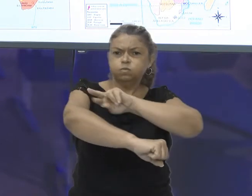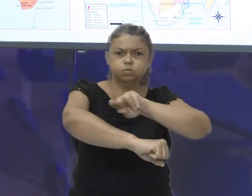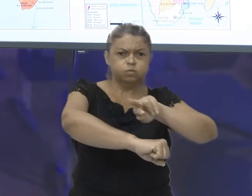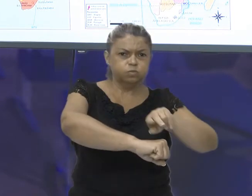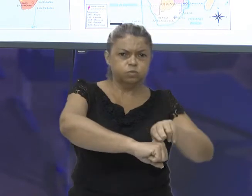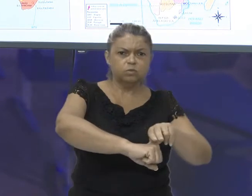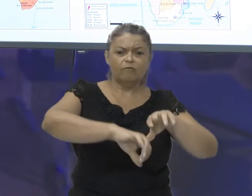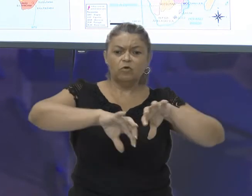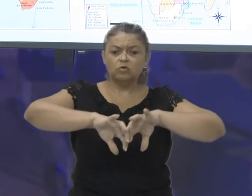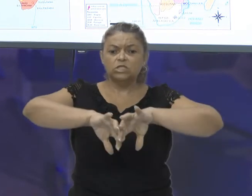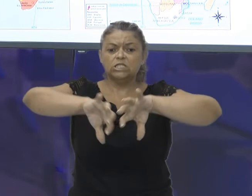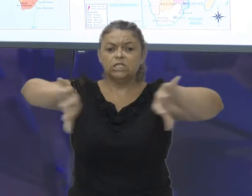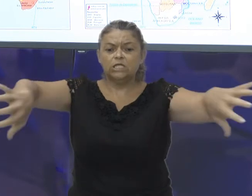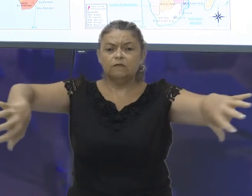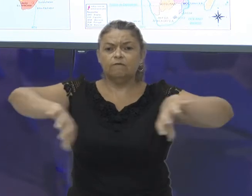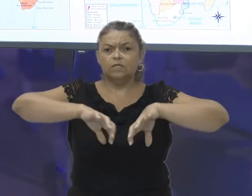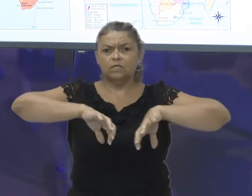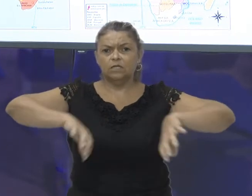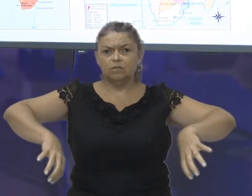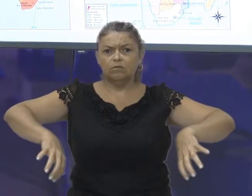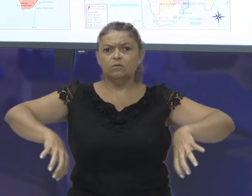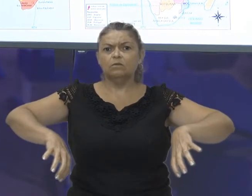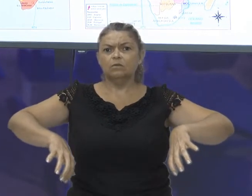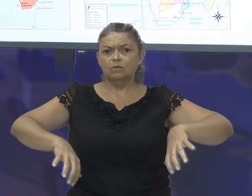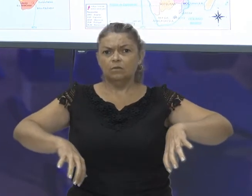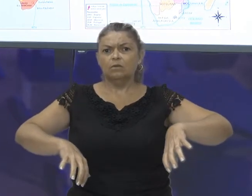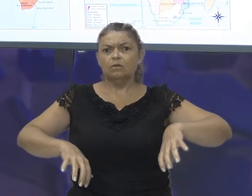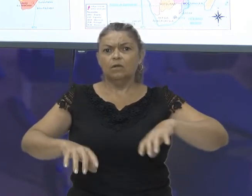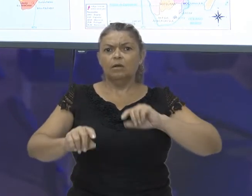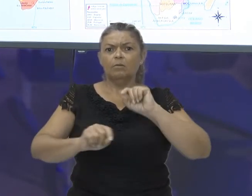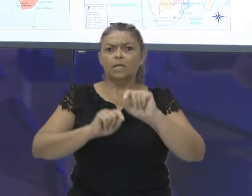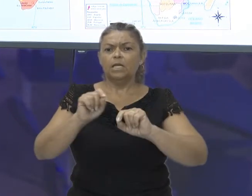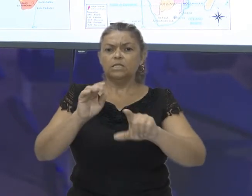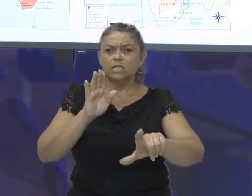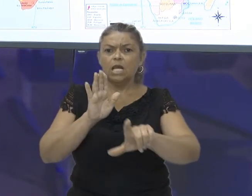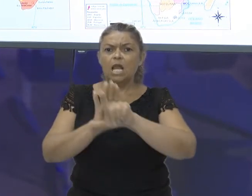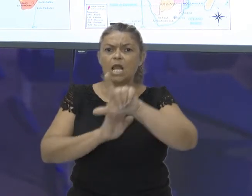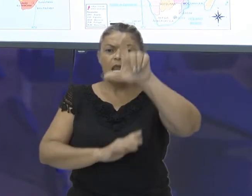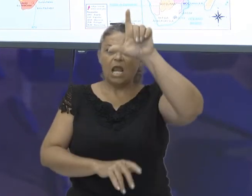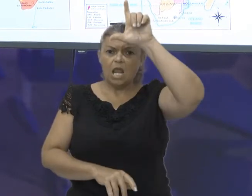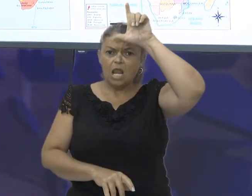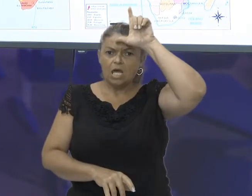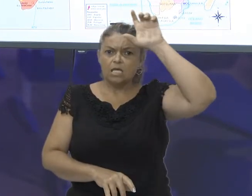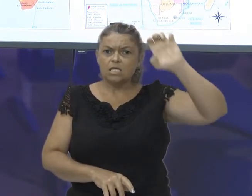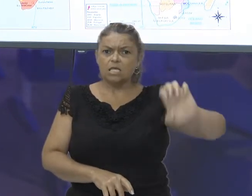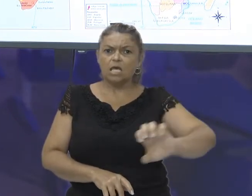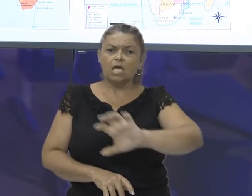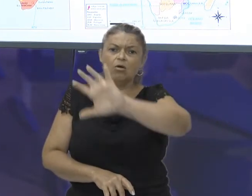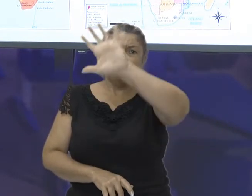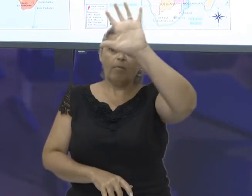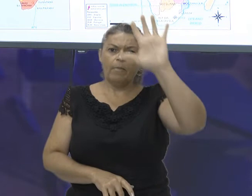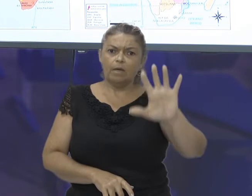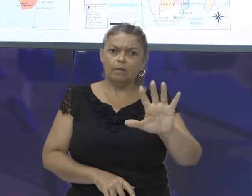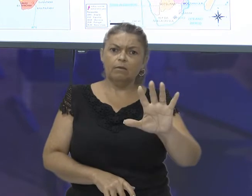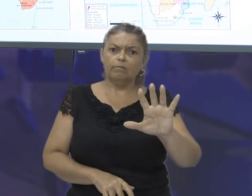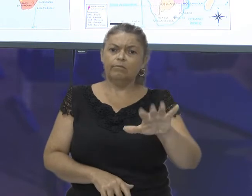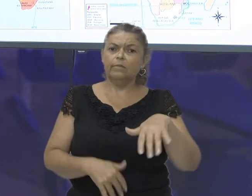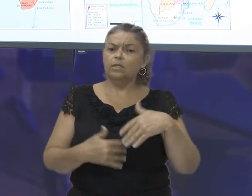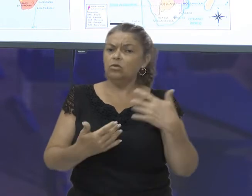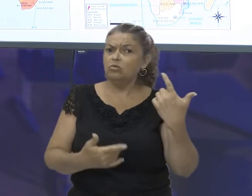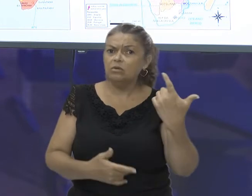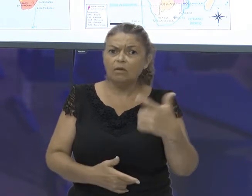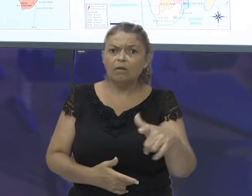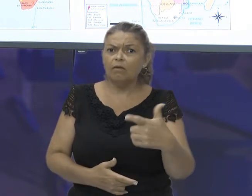foram divididos pelas potências europeias de forma que não houve